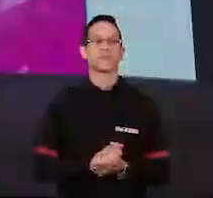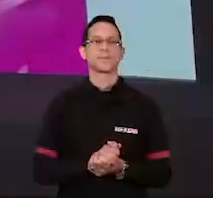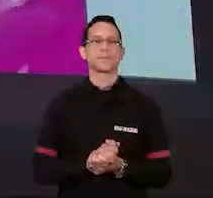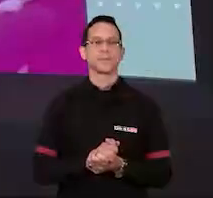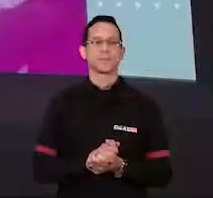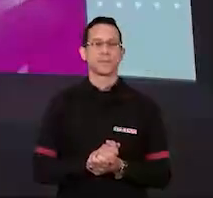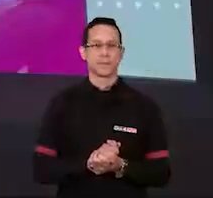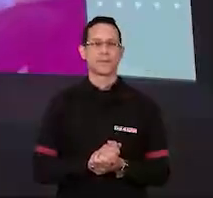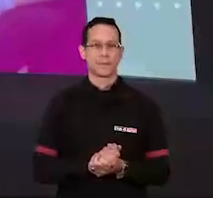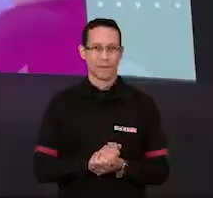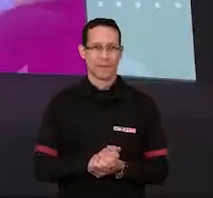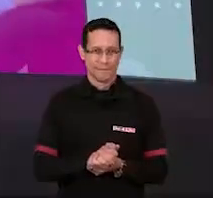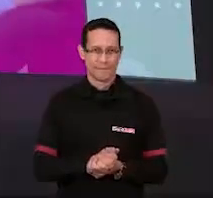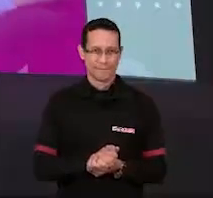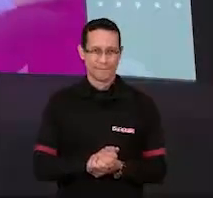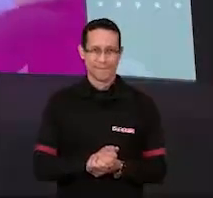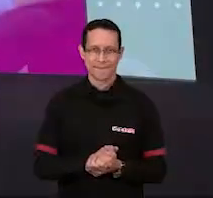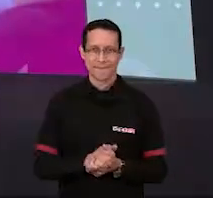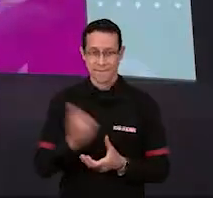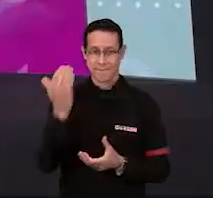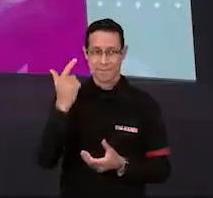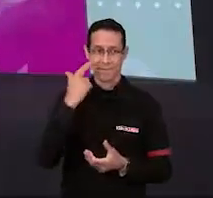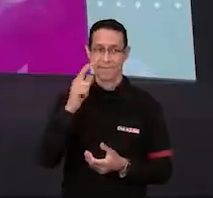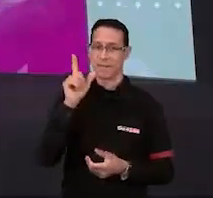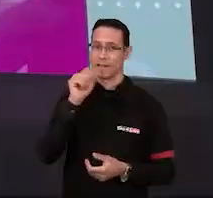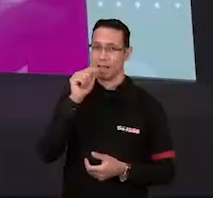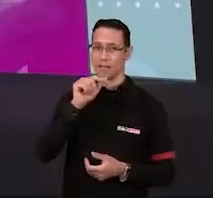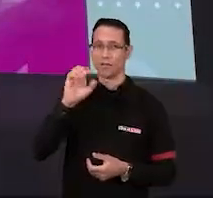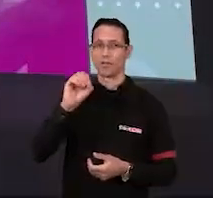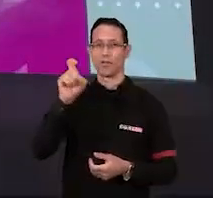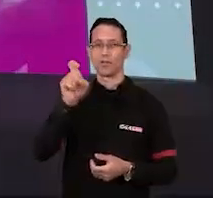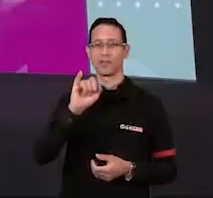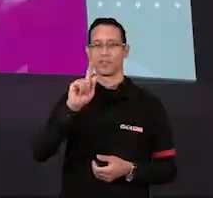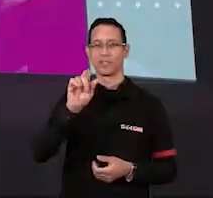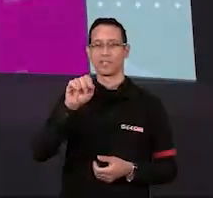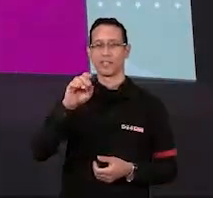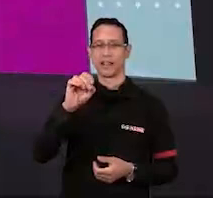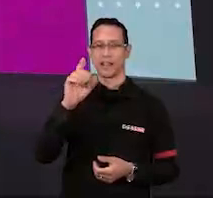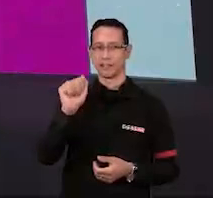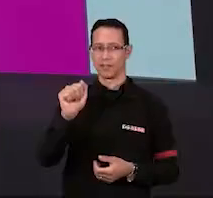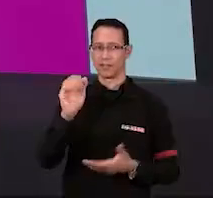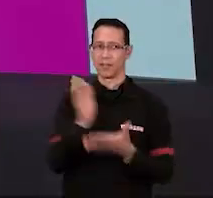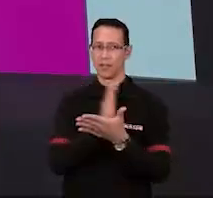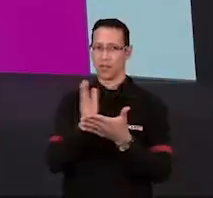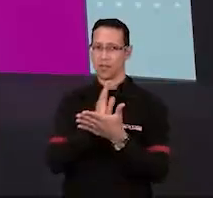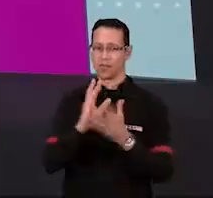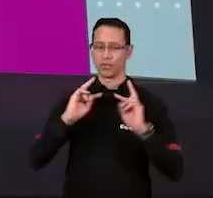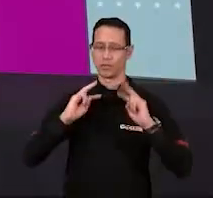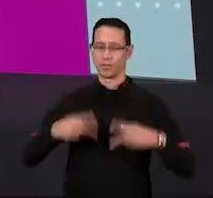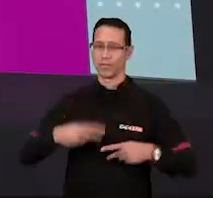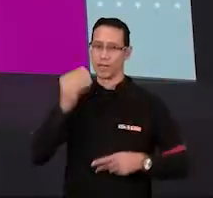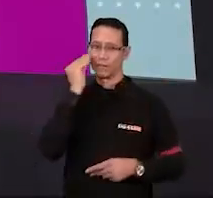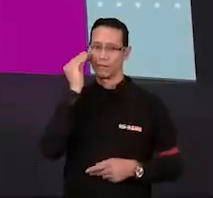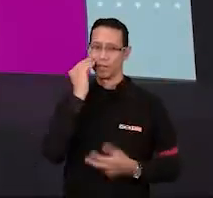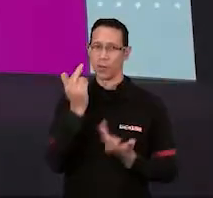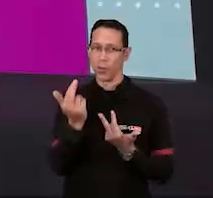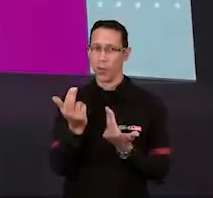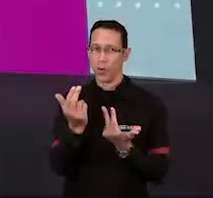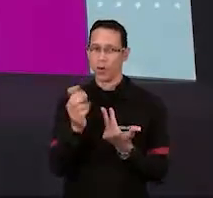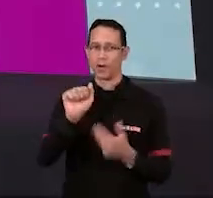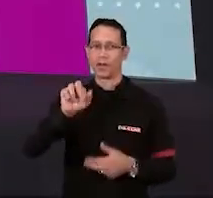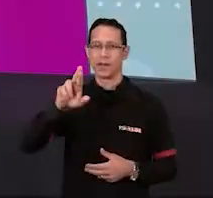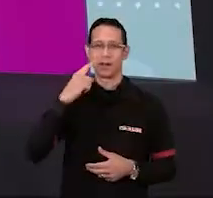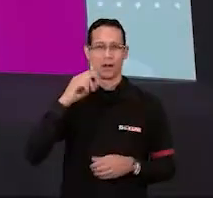Há um tempo atrás, eu lavava essas orelhas com água oxigenada diluída, porque alguns otorrinos humanos tentam desobstruir os tubos de